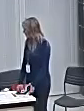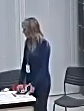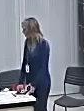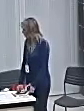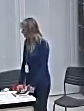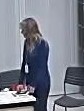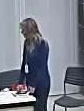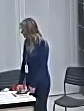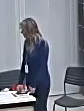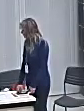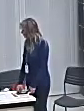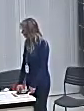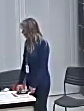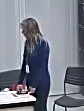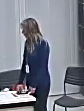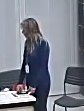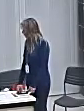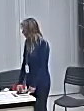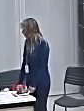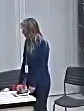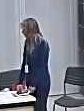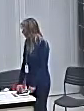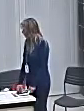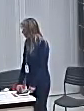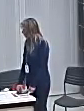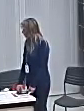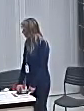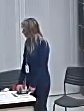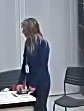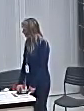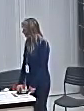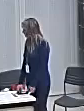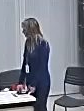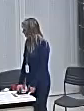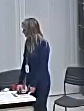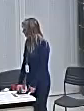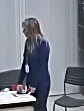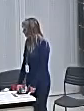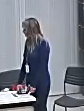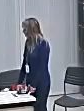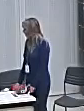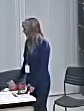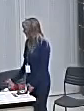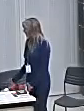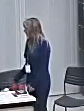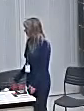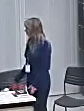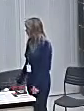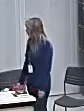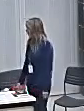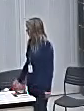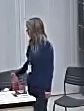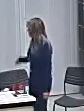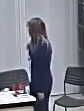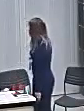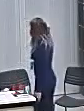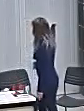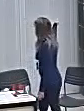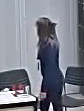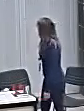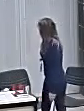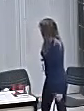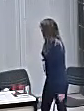que é justamente a prova de uma negligência dessa promotoria frente aos nosos direitos